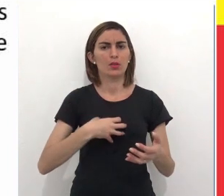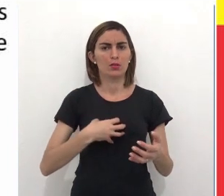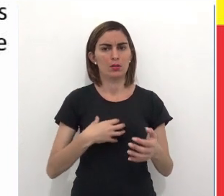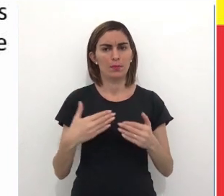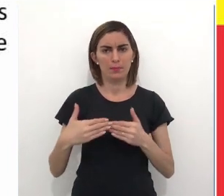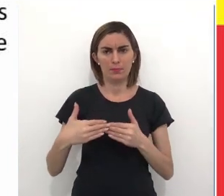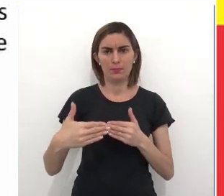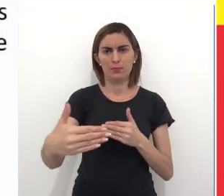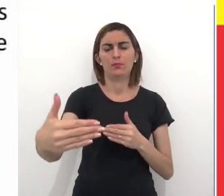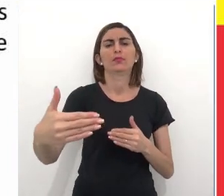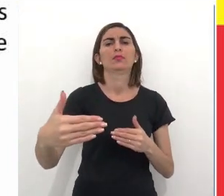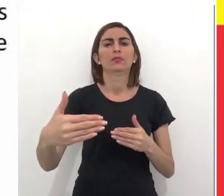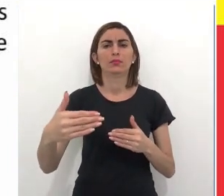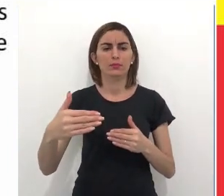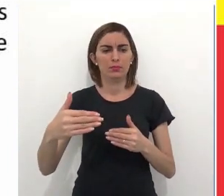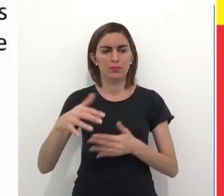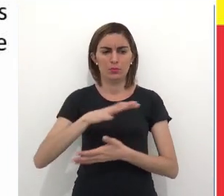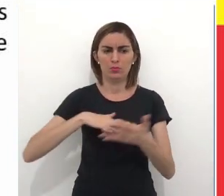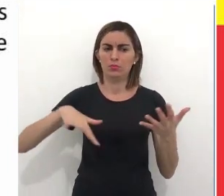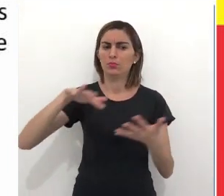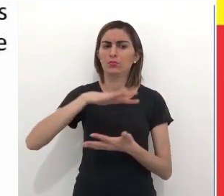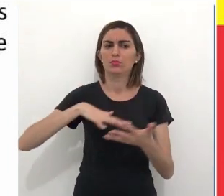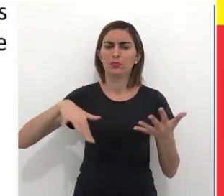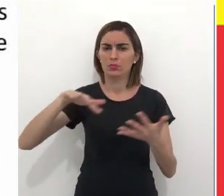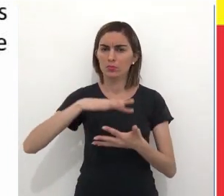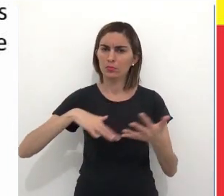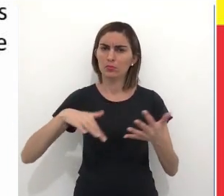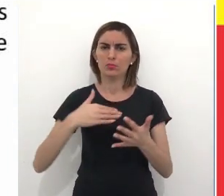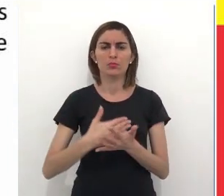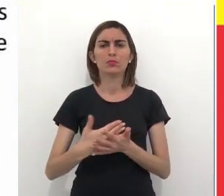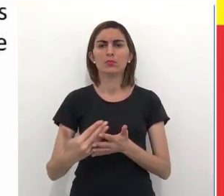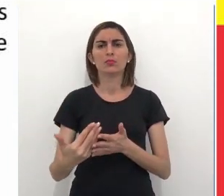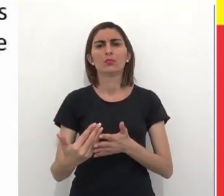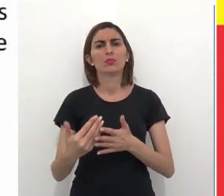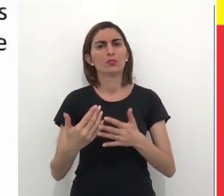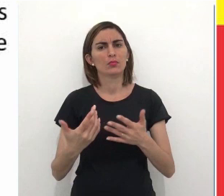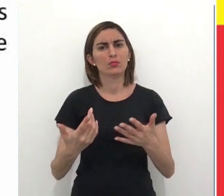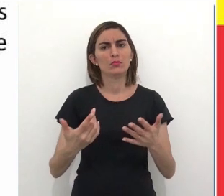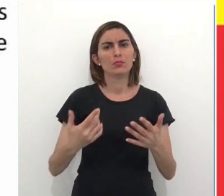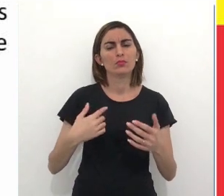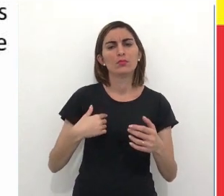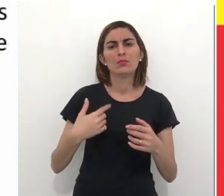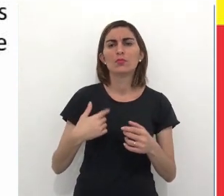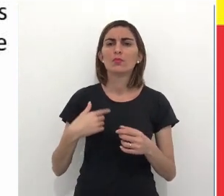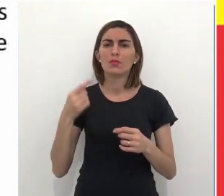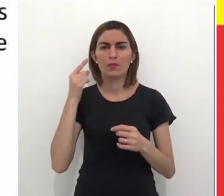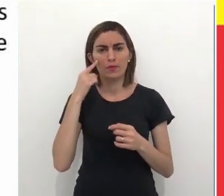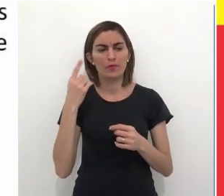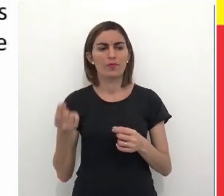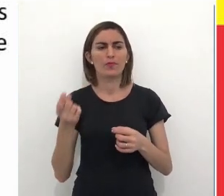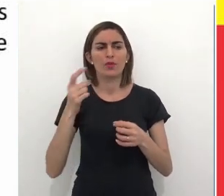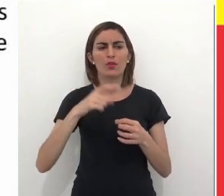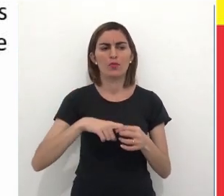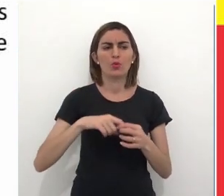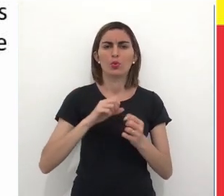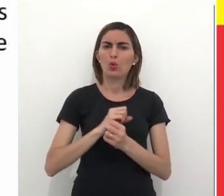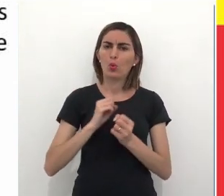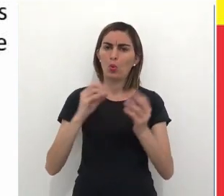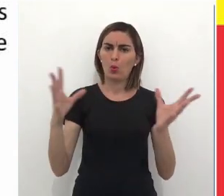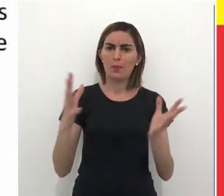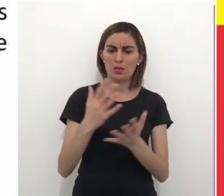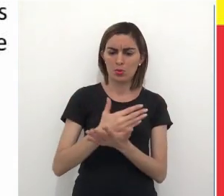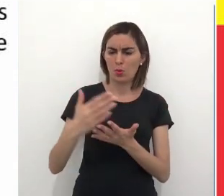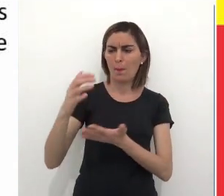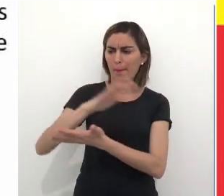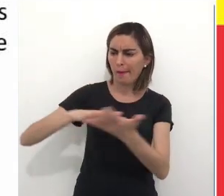Baiana. A partir desse movimento inicial, o ideário voltou